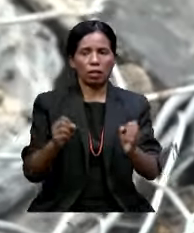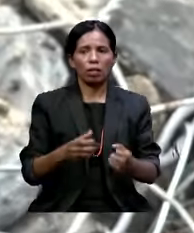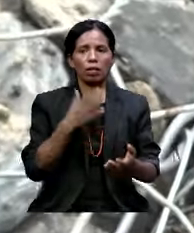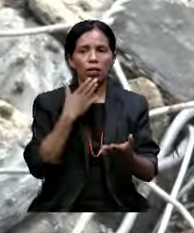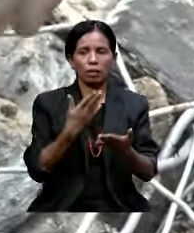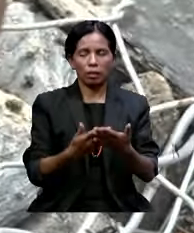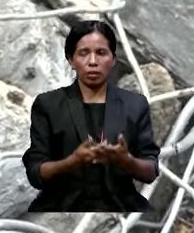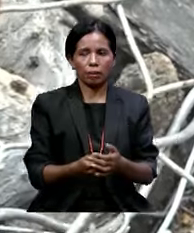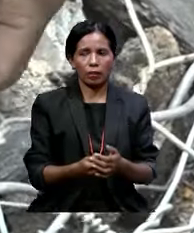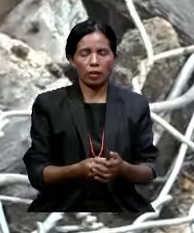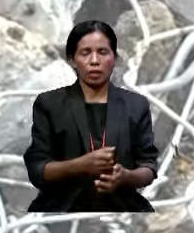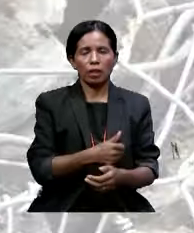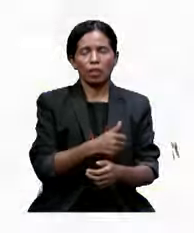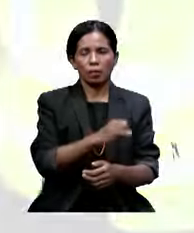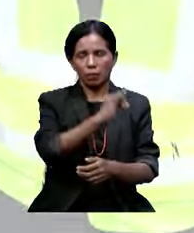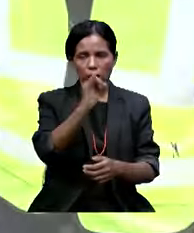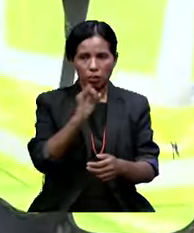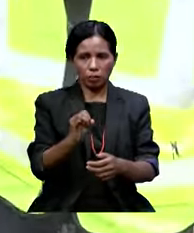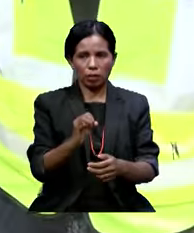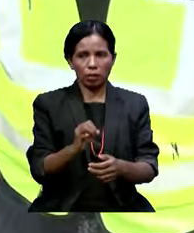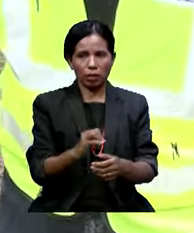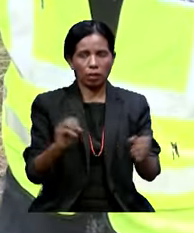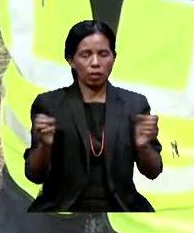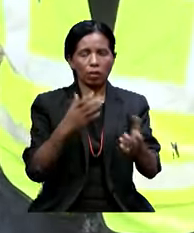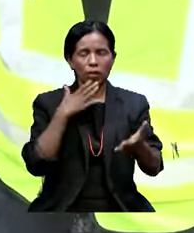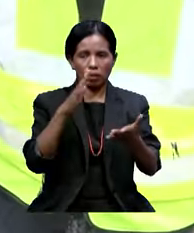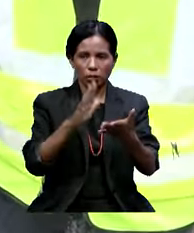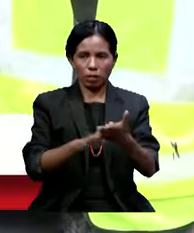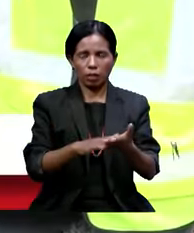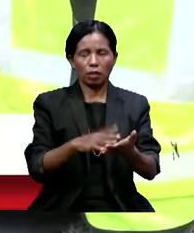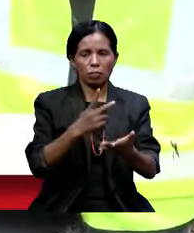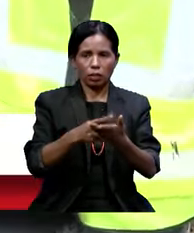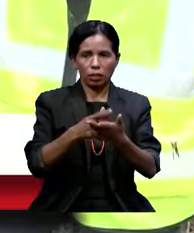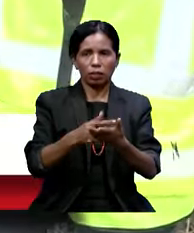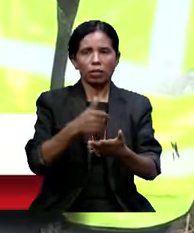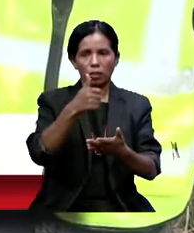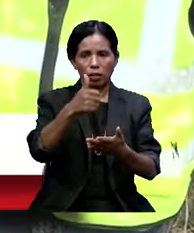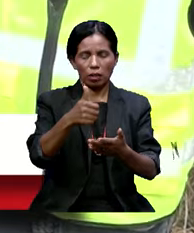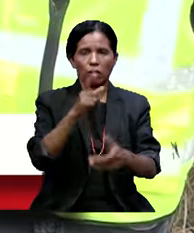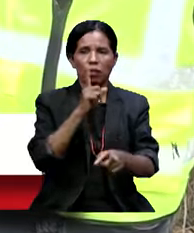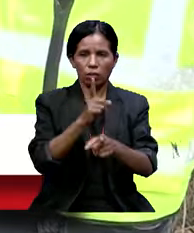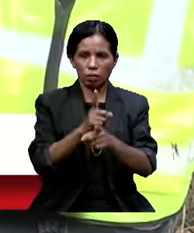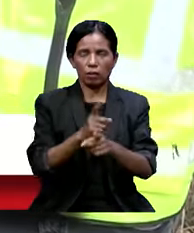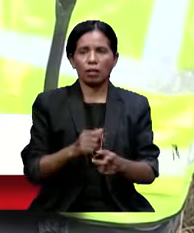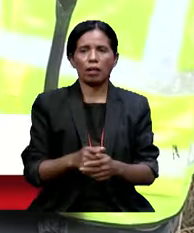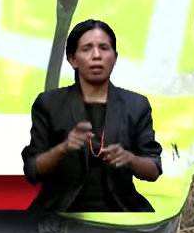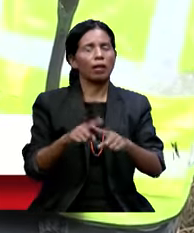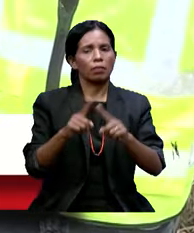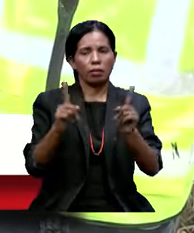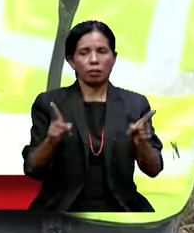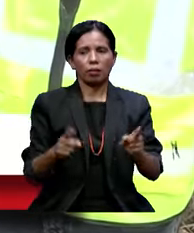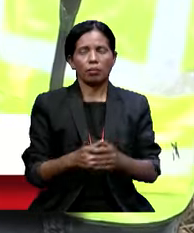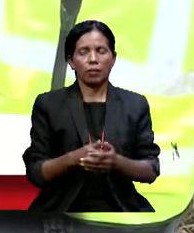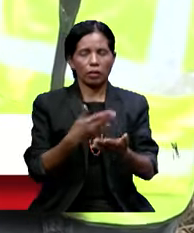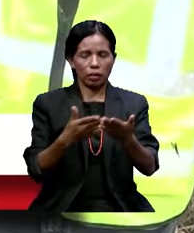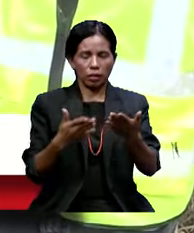Hoje identifica boat balu nebe que ladun diak. Projeto ne halo di aktiona kapas te tebes mai be item balu